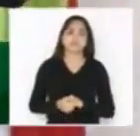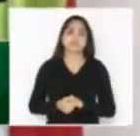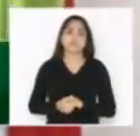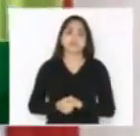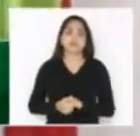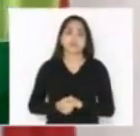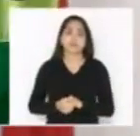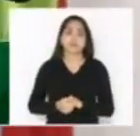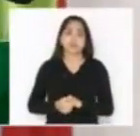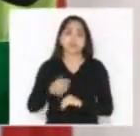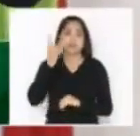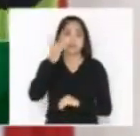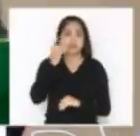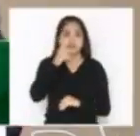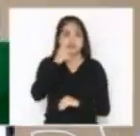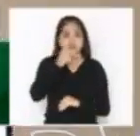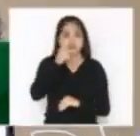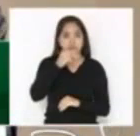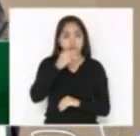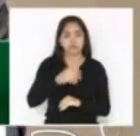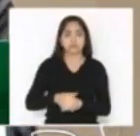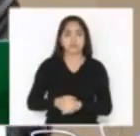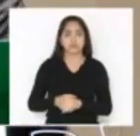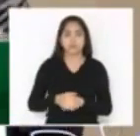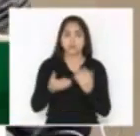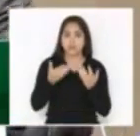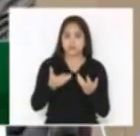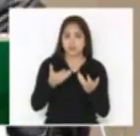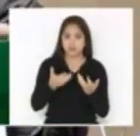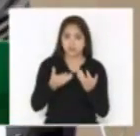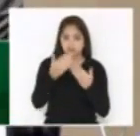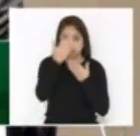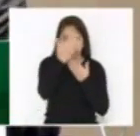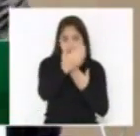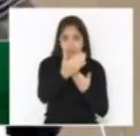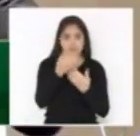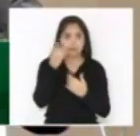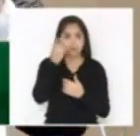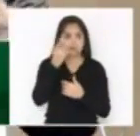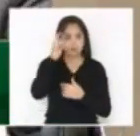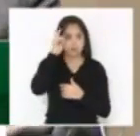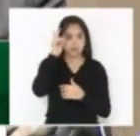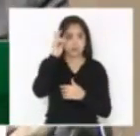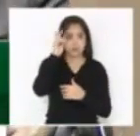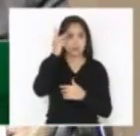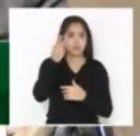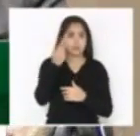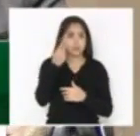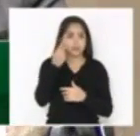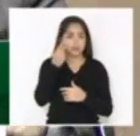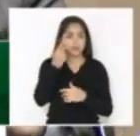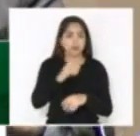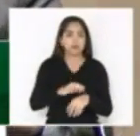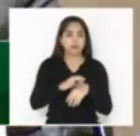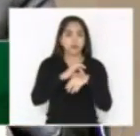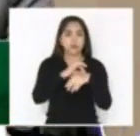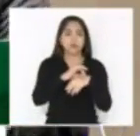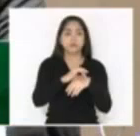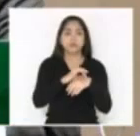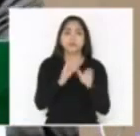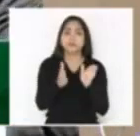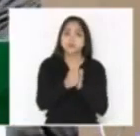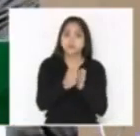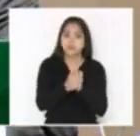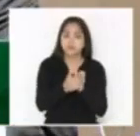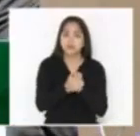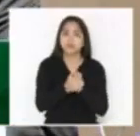deputado Kennedy Nunes. Eu quero agradecer ao deputado Milton Alves, nosso líder, que cede esse espaço, mas parabenizar aos